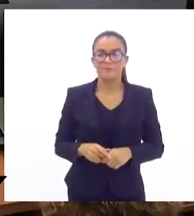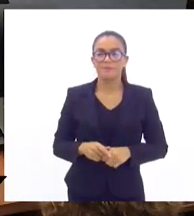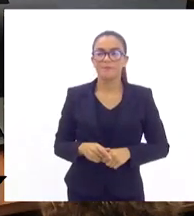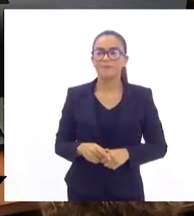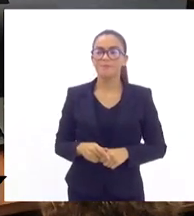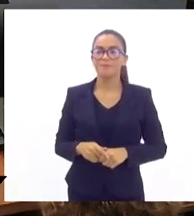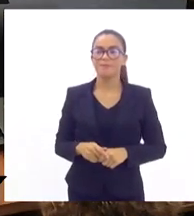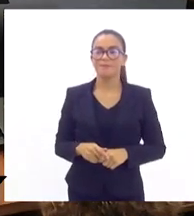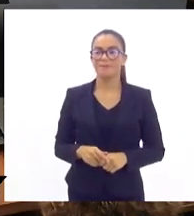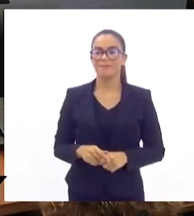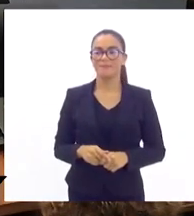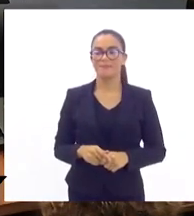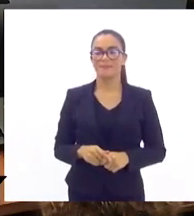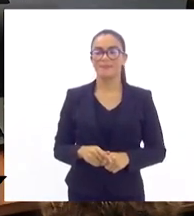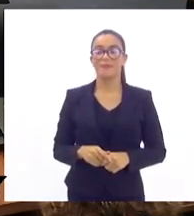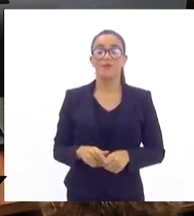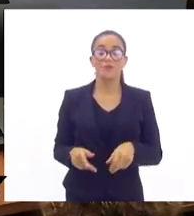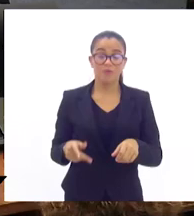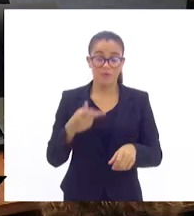Perfeito.